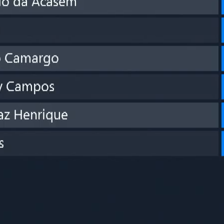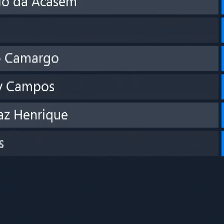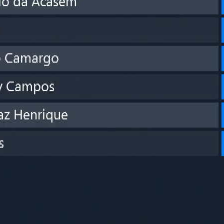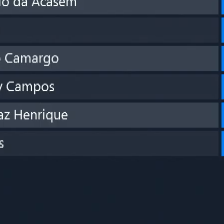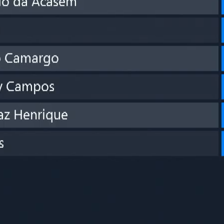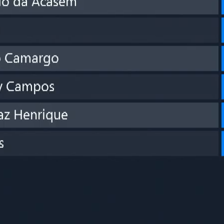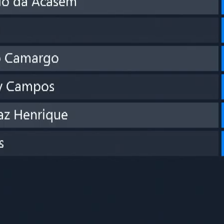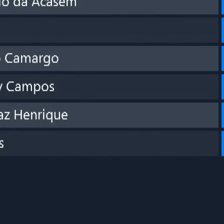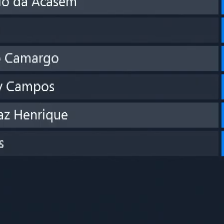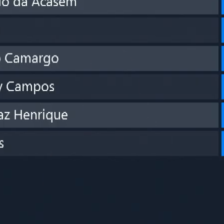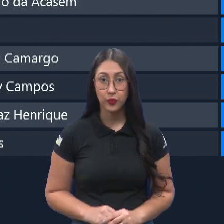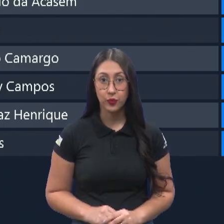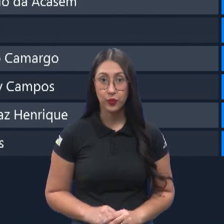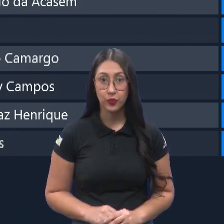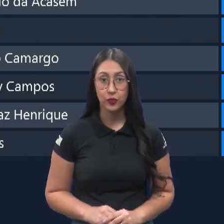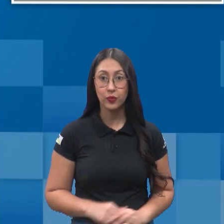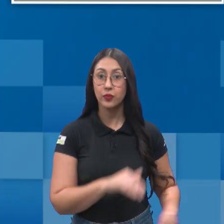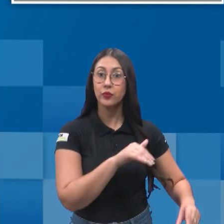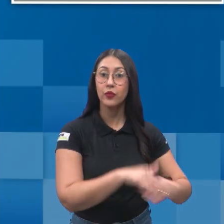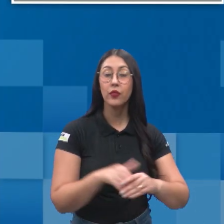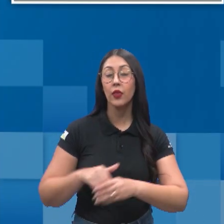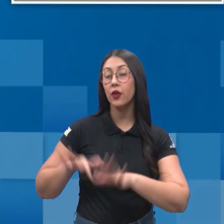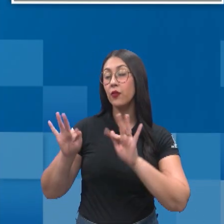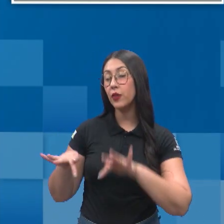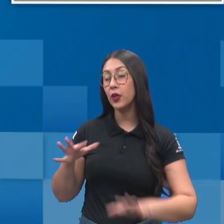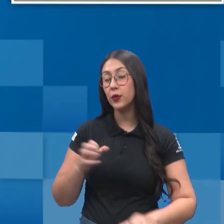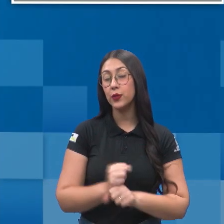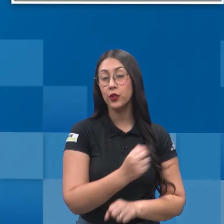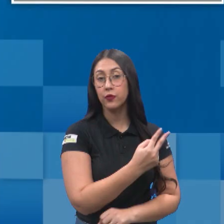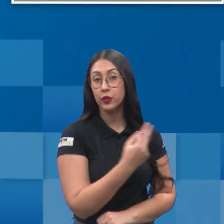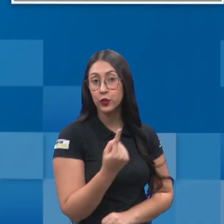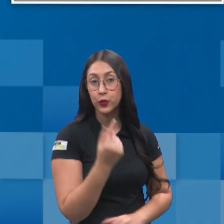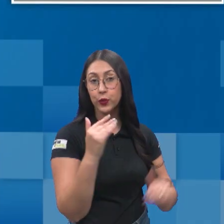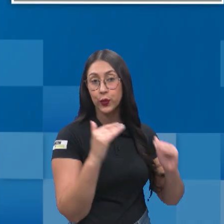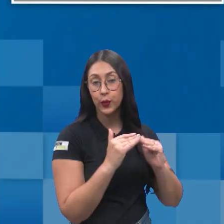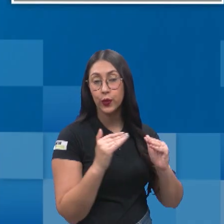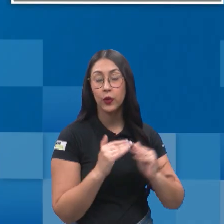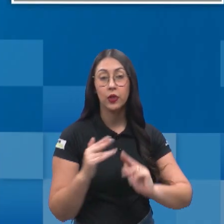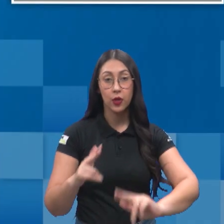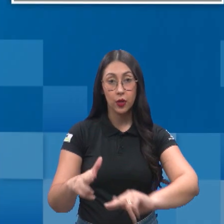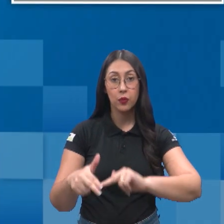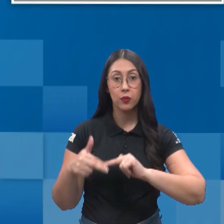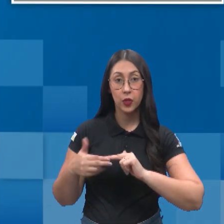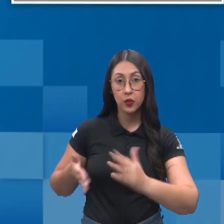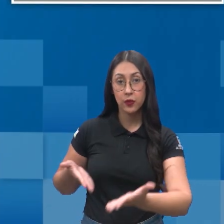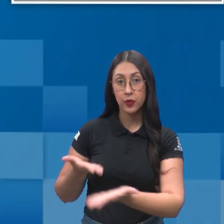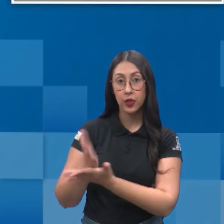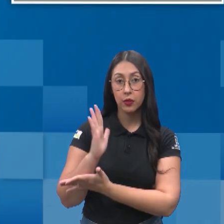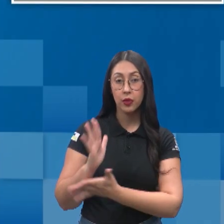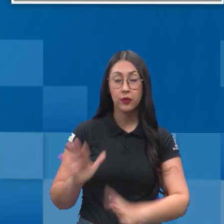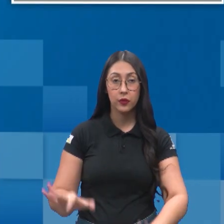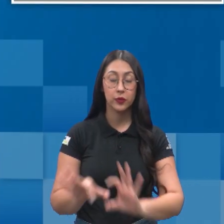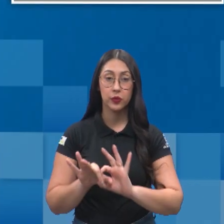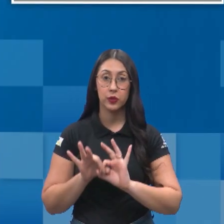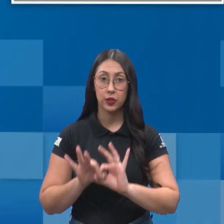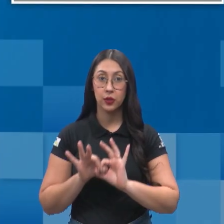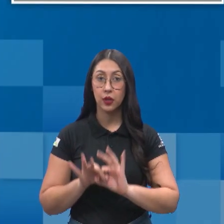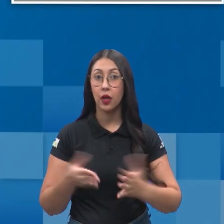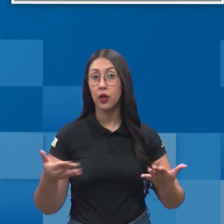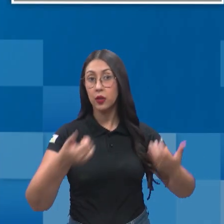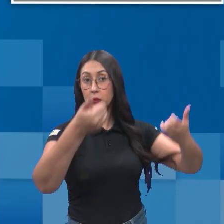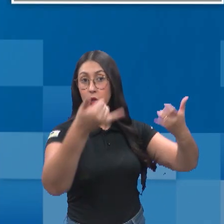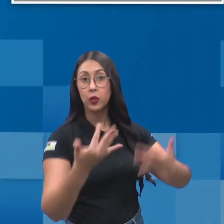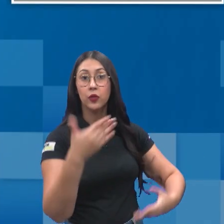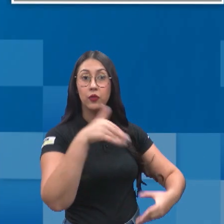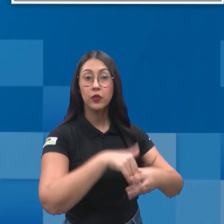Encerrada a votação. 21 votos favoráveis. Com 21 votos favoráveis, está aprovado por unanimidade. Justificativa de votação,